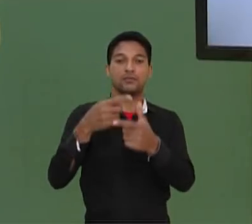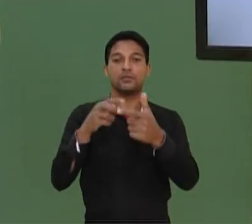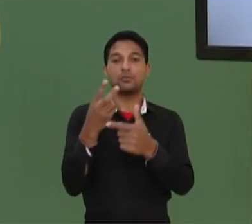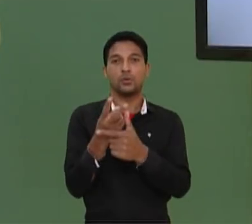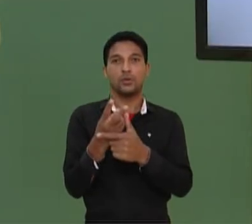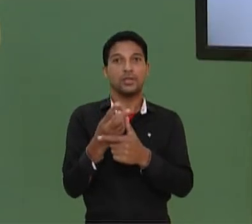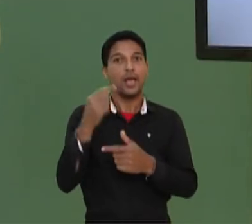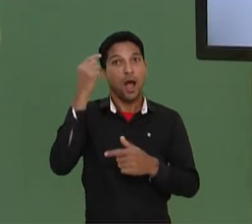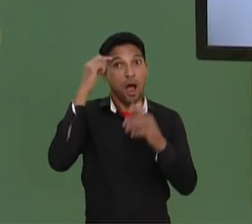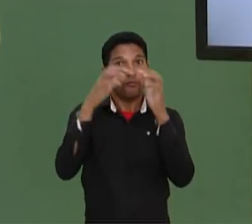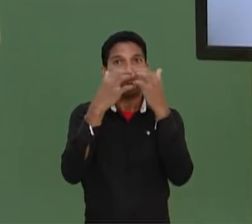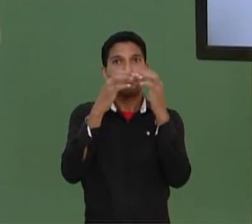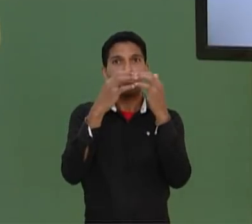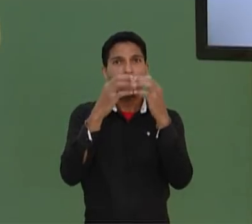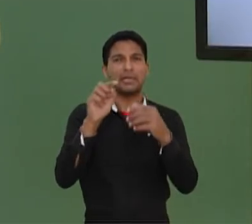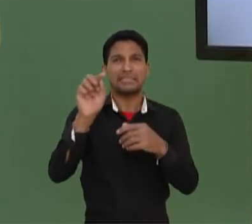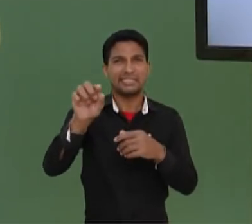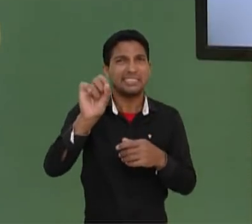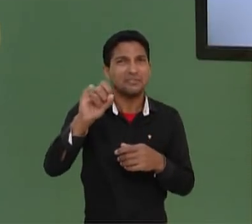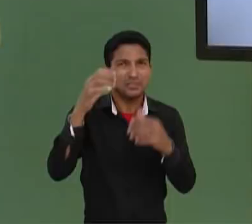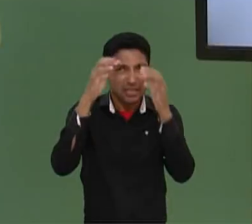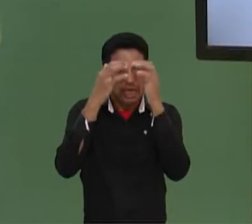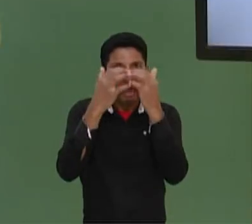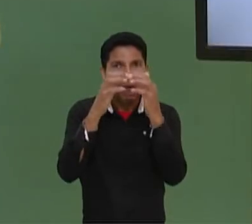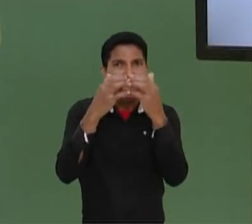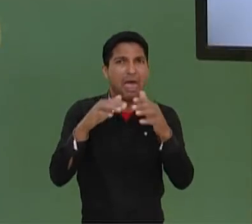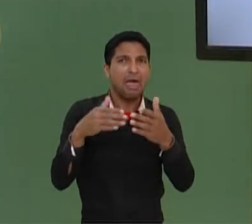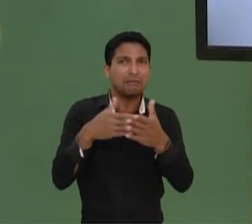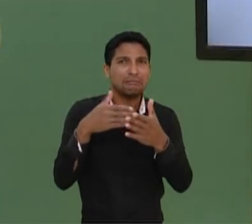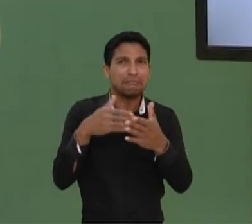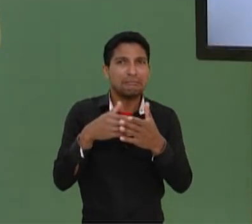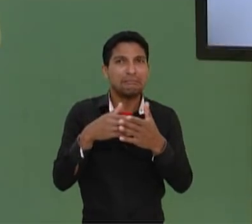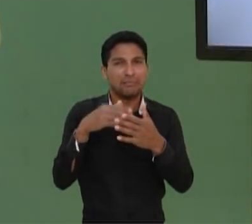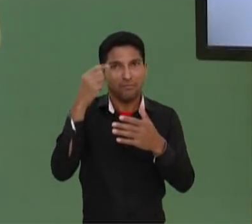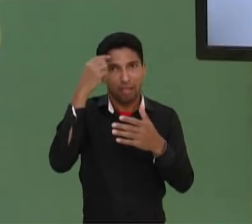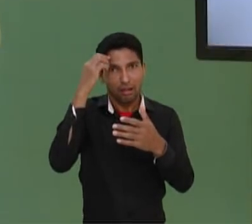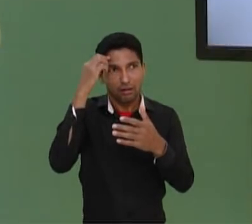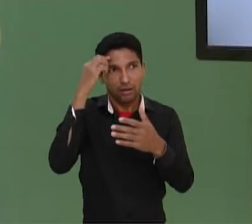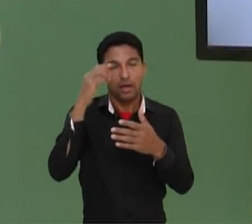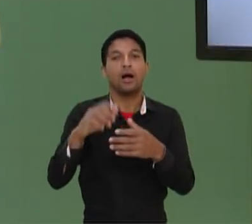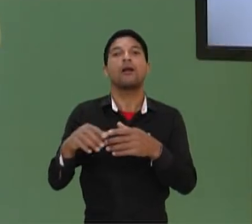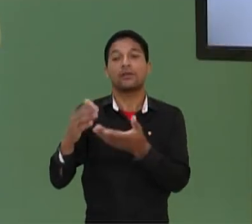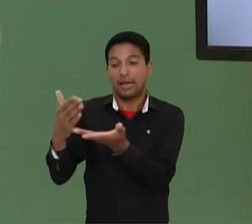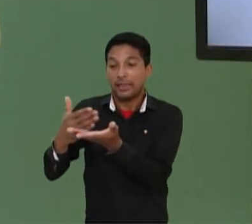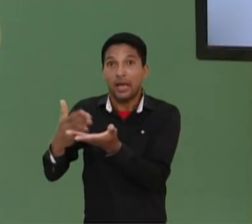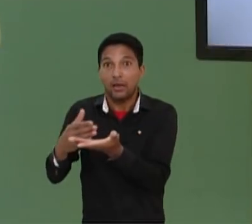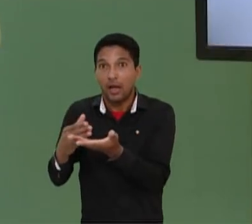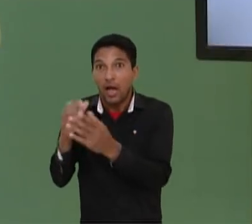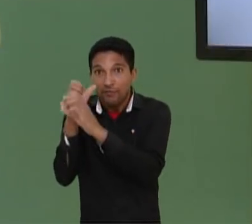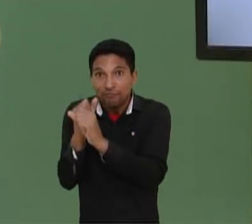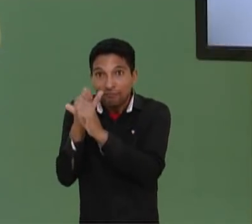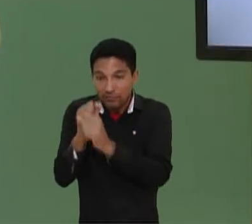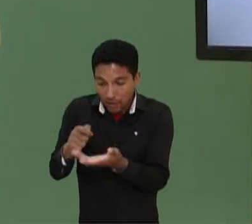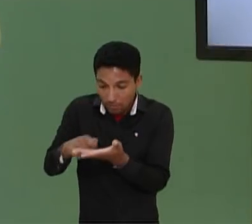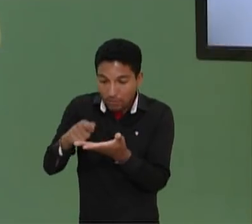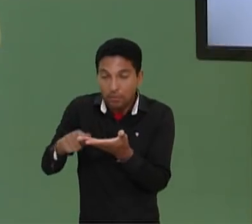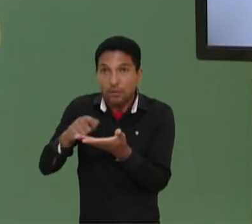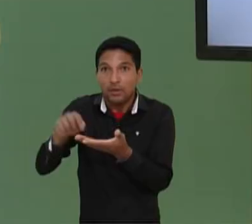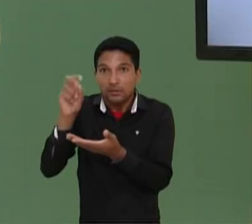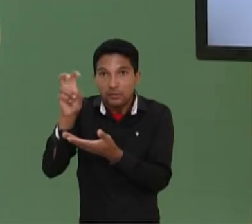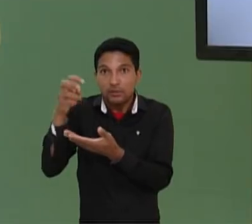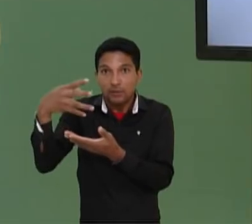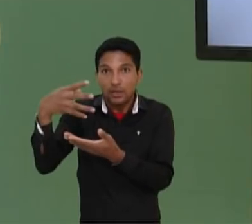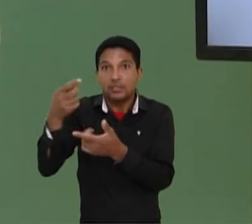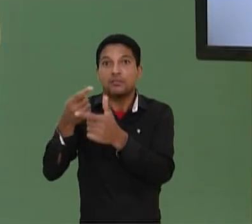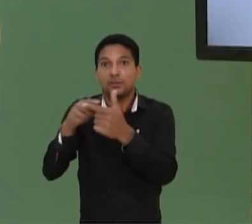precisa fazer, se você tem dificuldade de calcular, fazer as divisões de cabeça, faz no cantinho lá do seu caderno. 54 dividido por